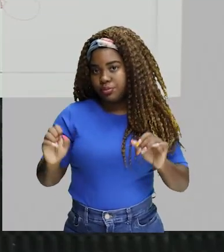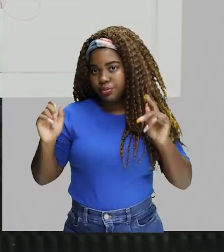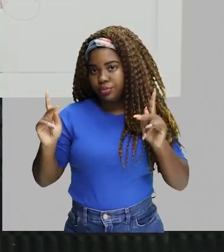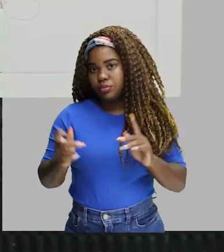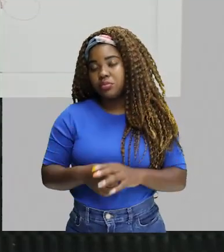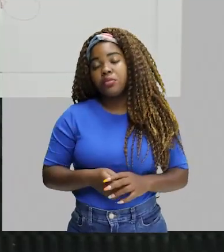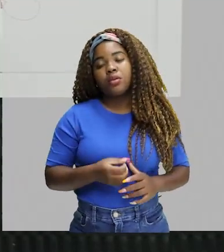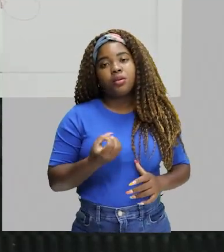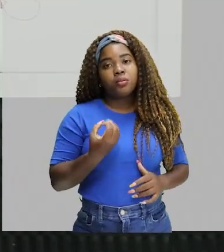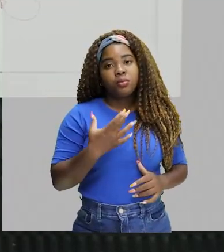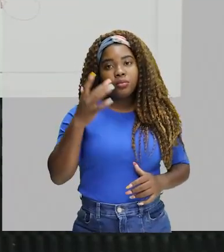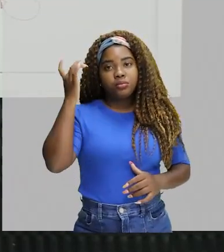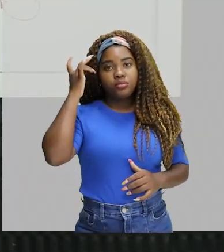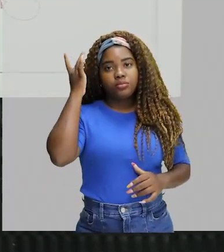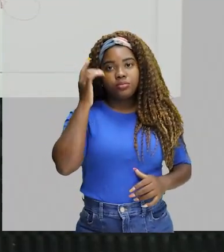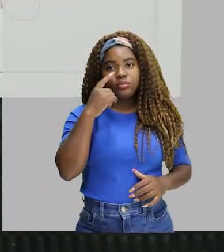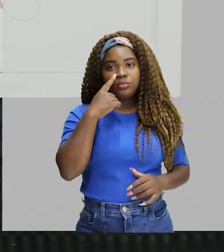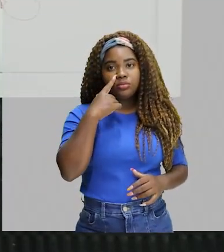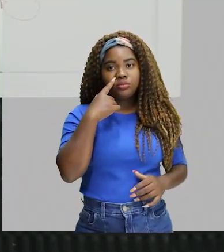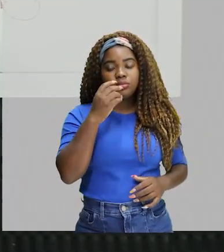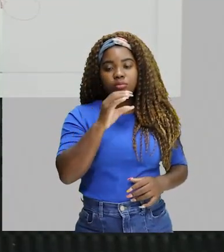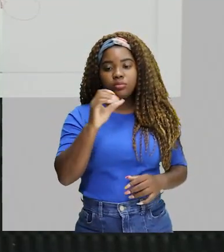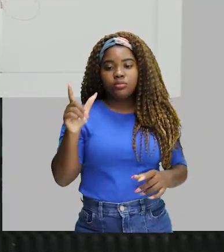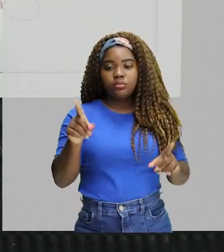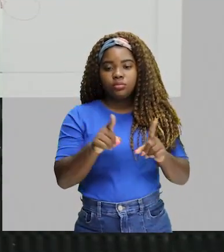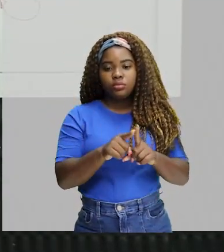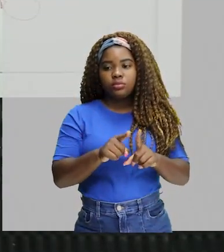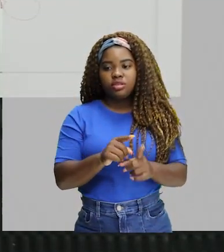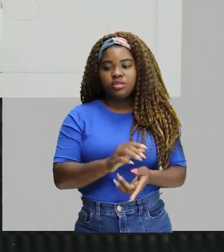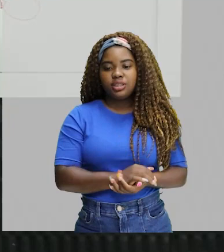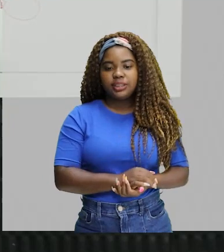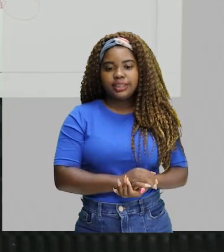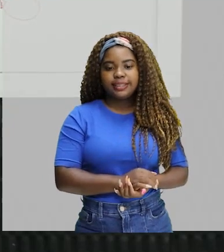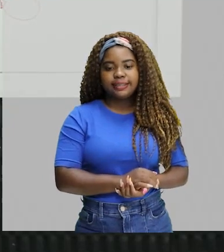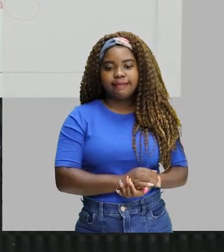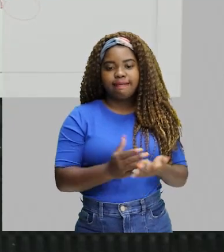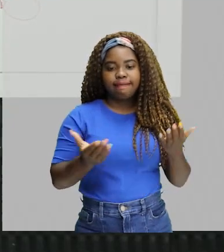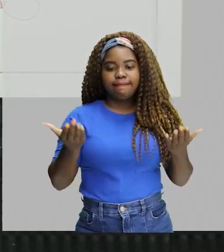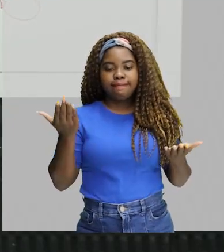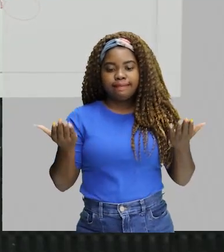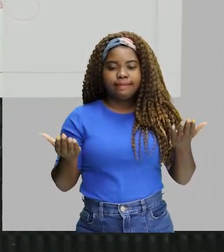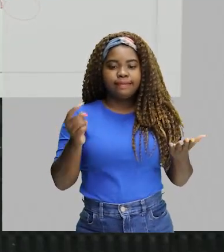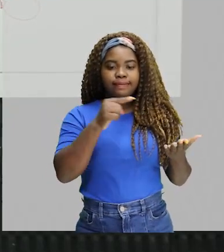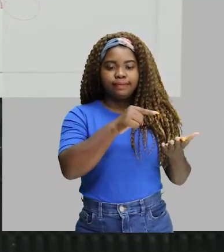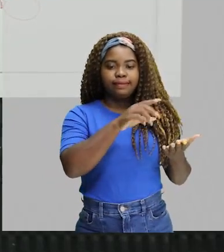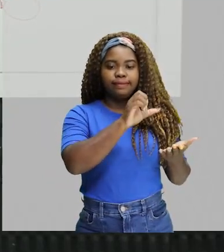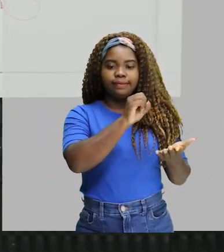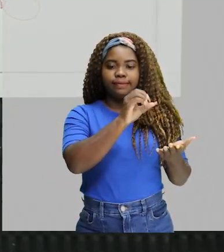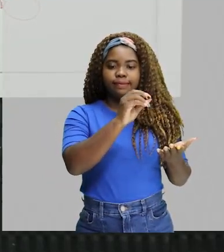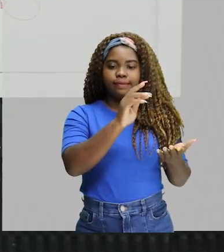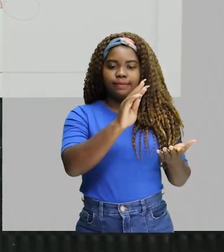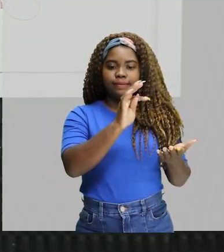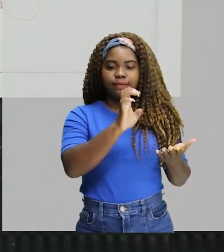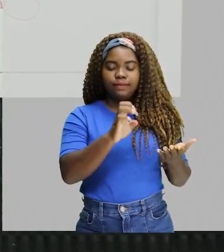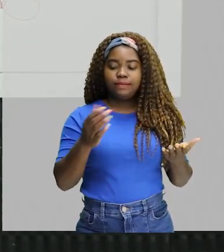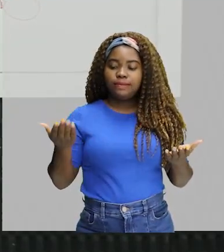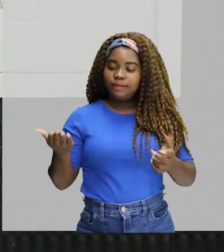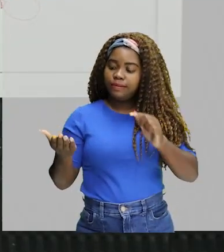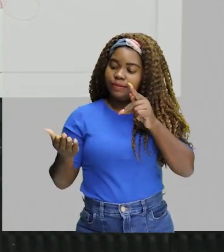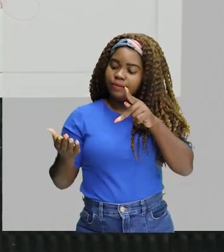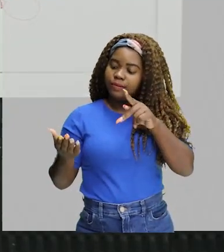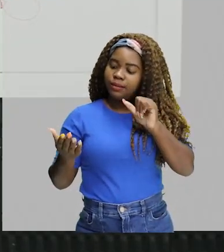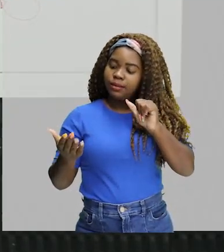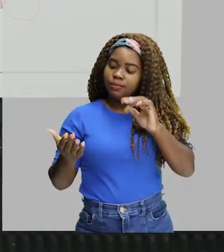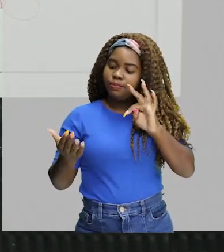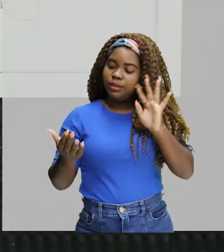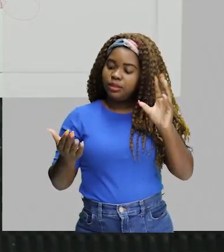muito bom, é muito fácil e, claro, obviamente, comparando os dois, você